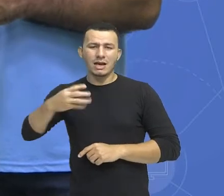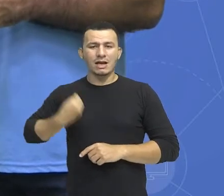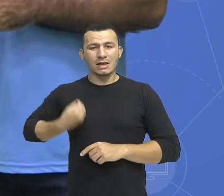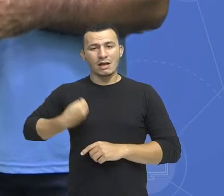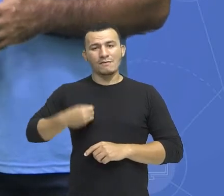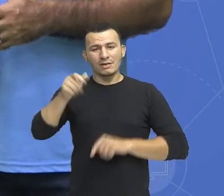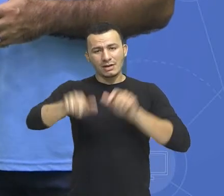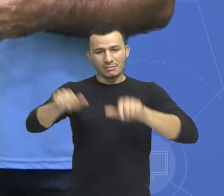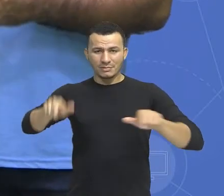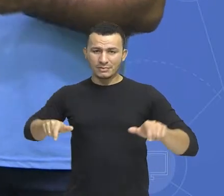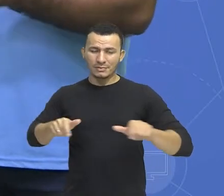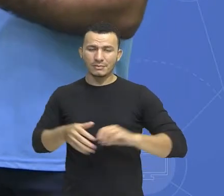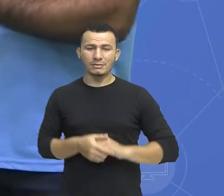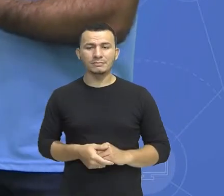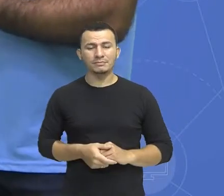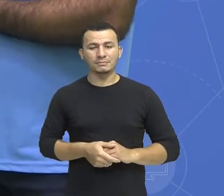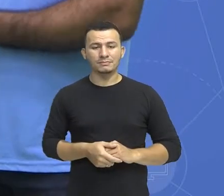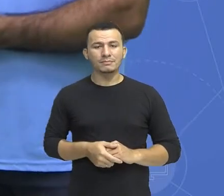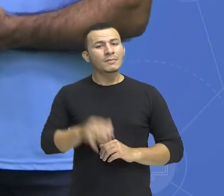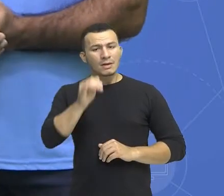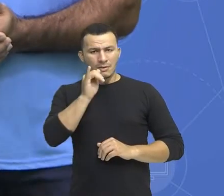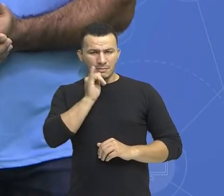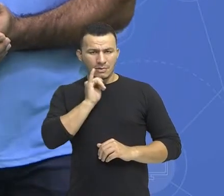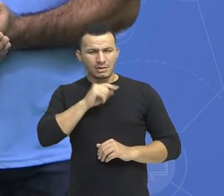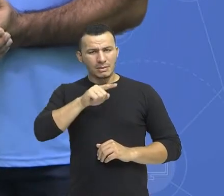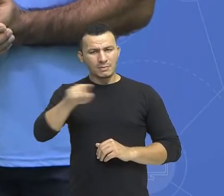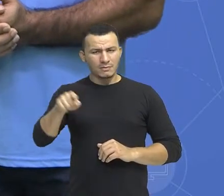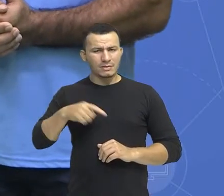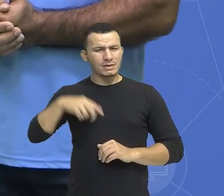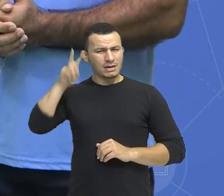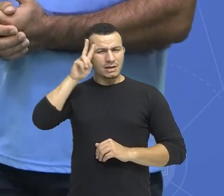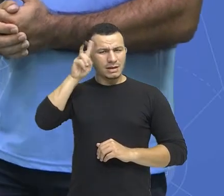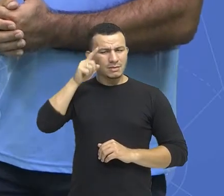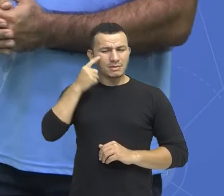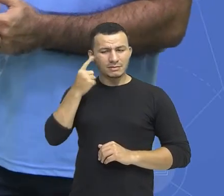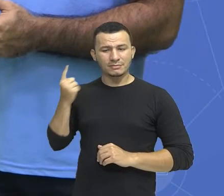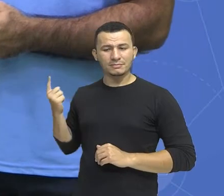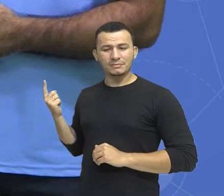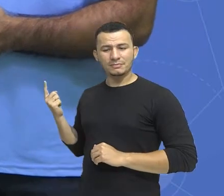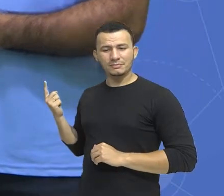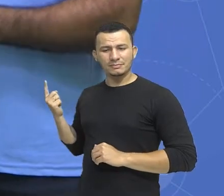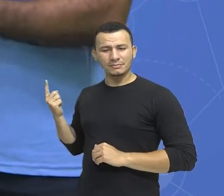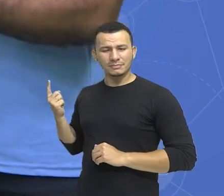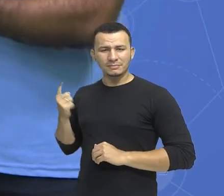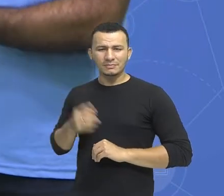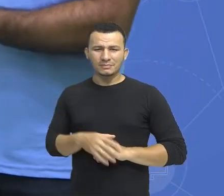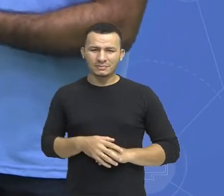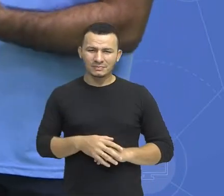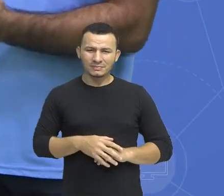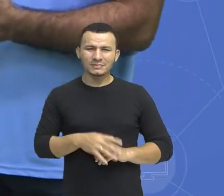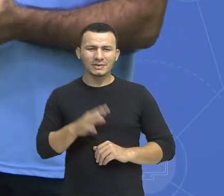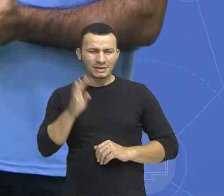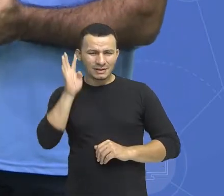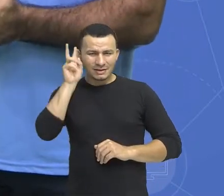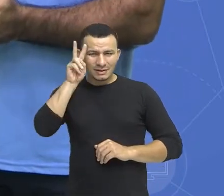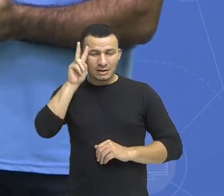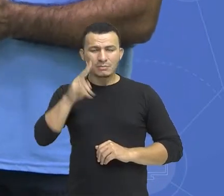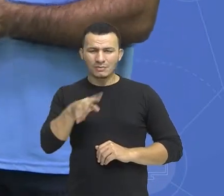de dismorfismo foi, por exemplo, o astro Michael Jackson, que fez